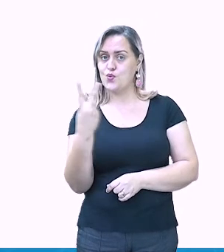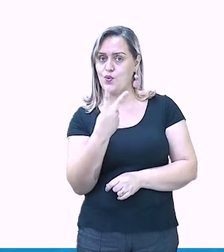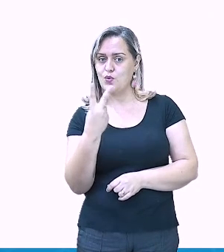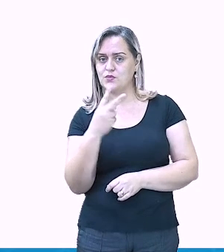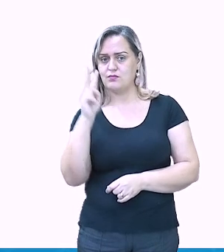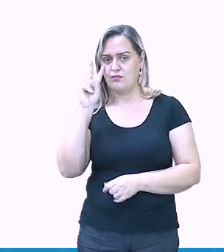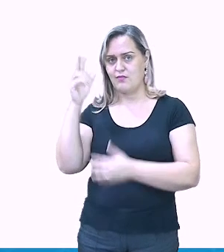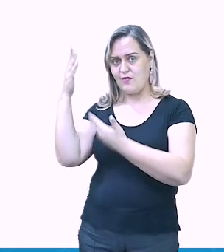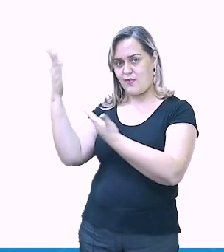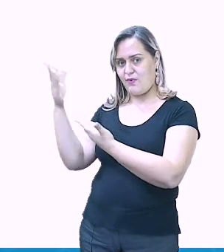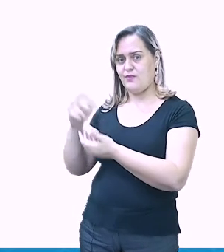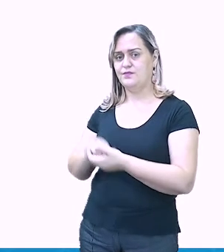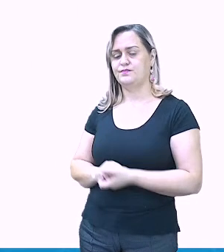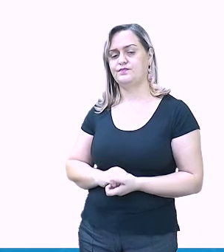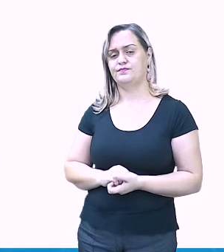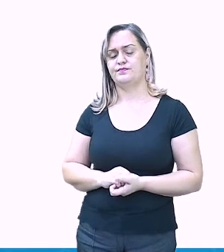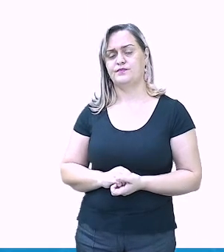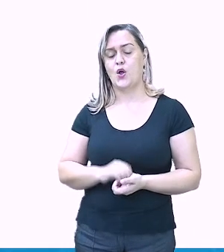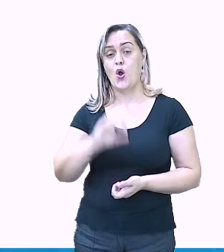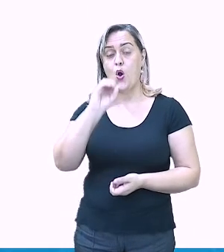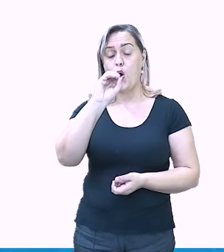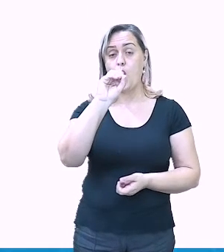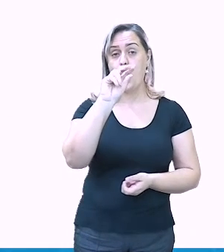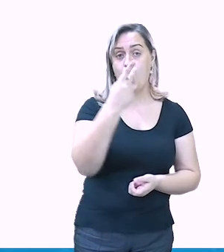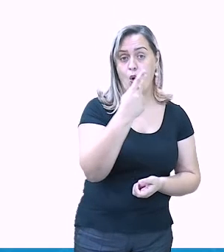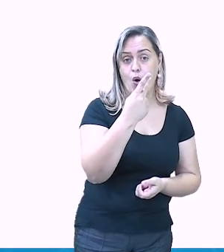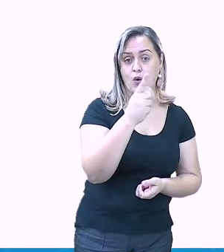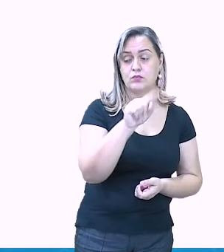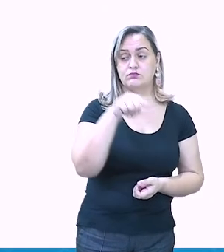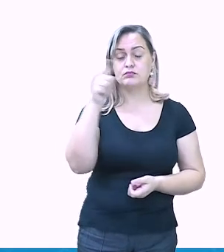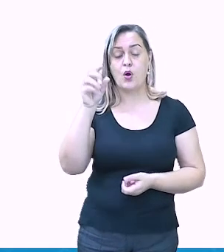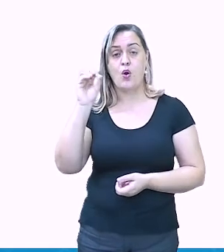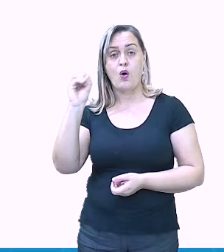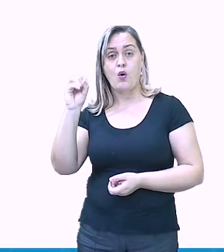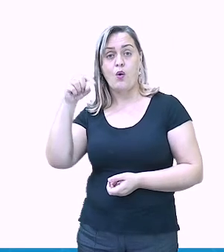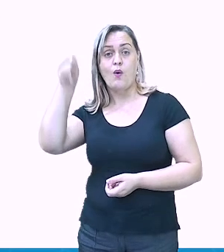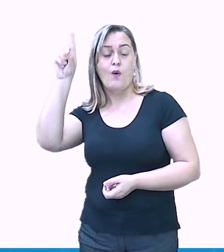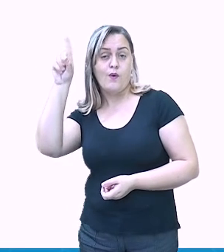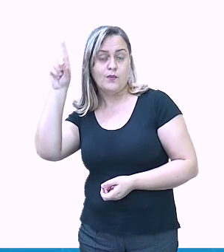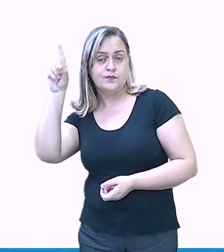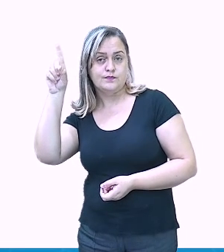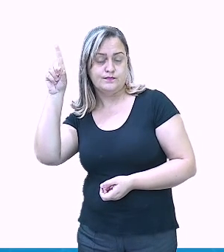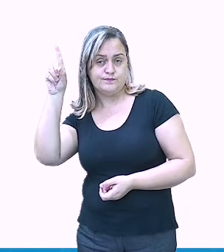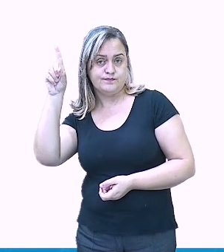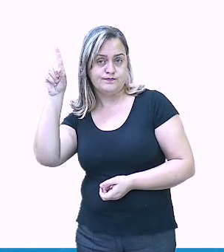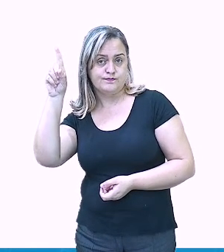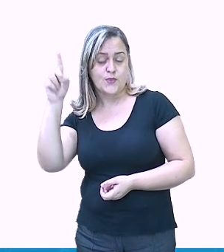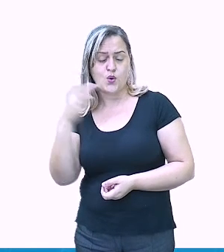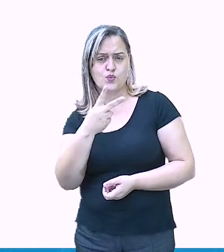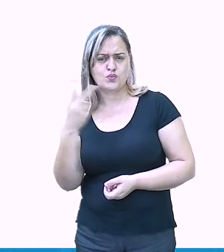São interjeições o ou o?